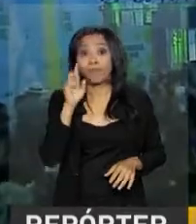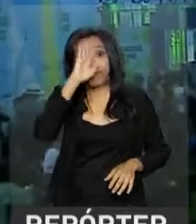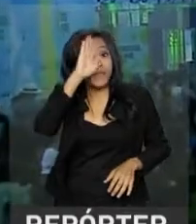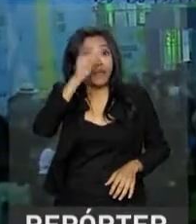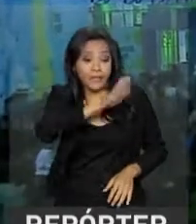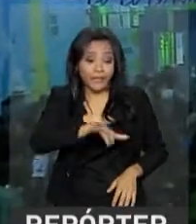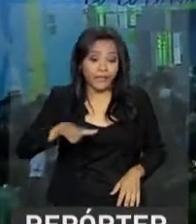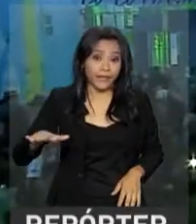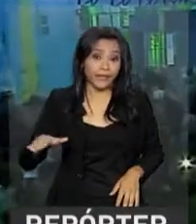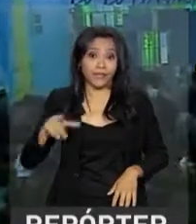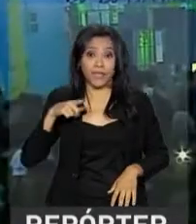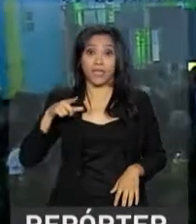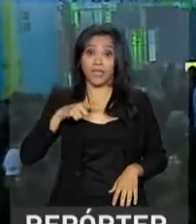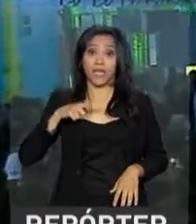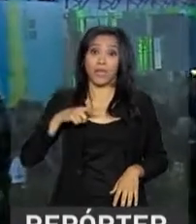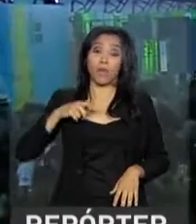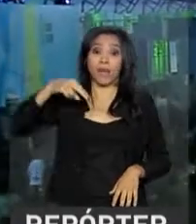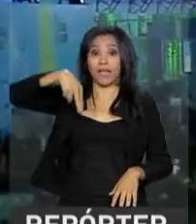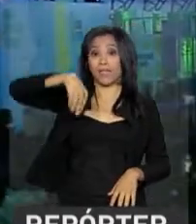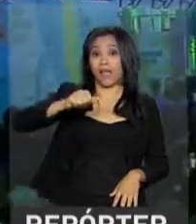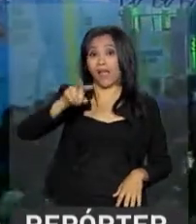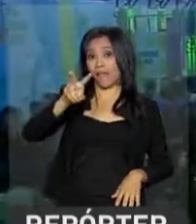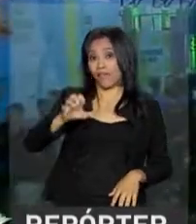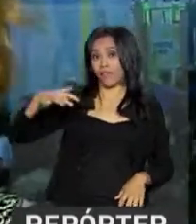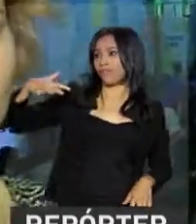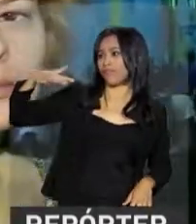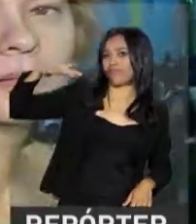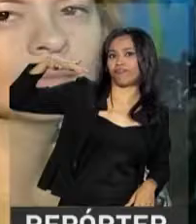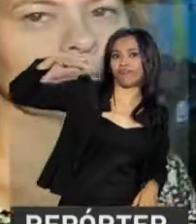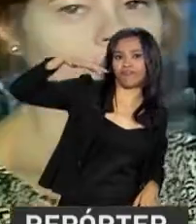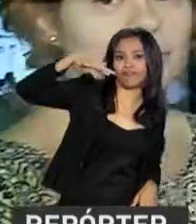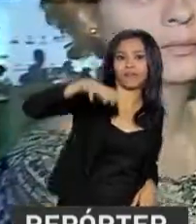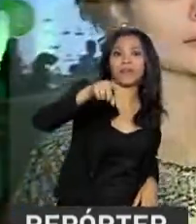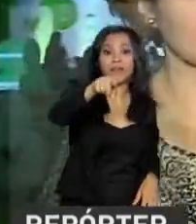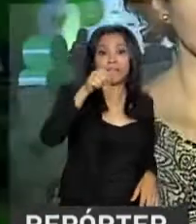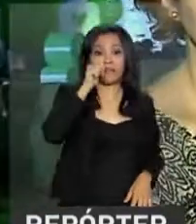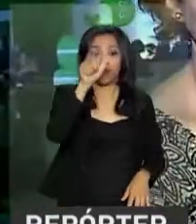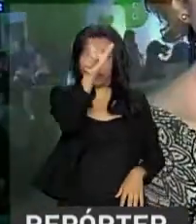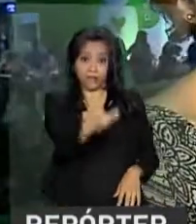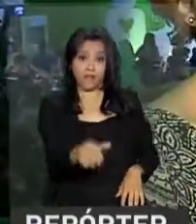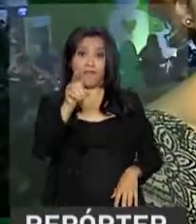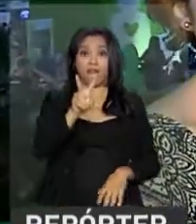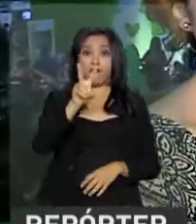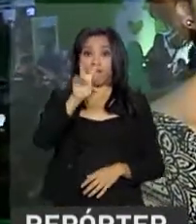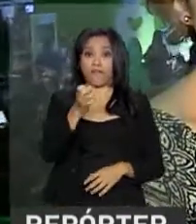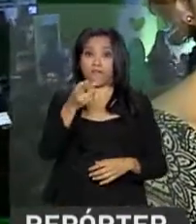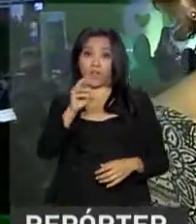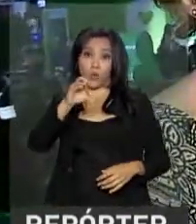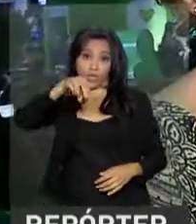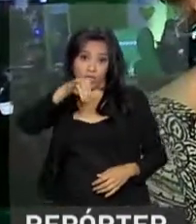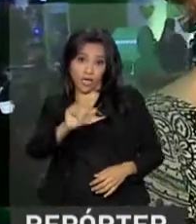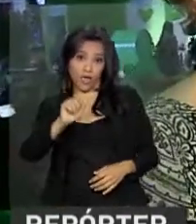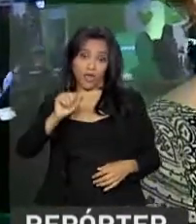Eu estou na frente de uma nave espacial, a Spacecraft, e aqui do meu lado está a Verônica Marques, coordenadora de experiências do Green Nation, e vai explicar pra